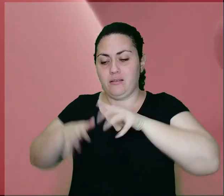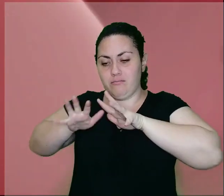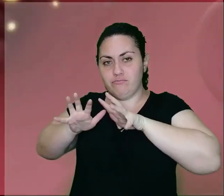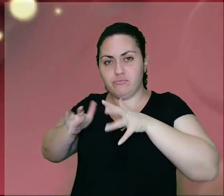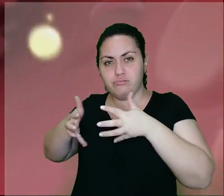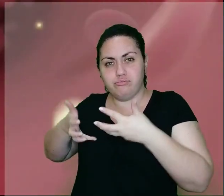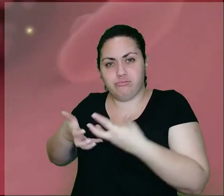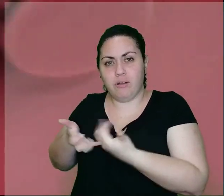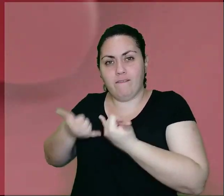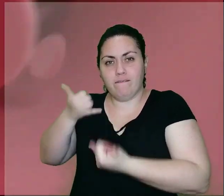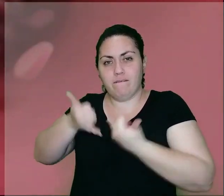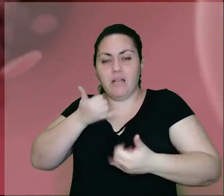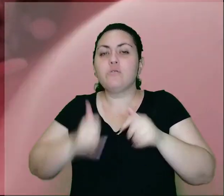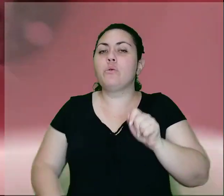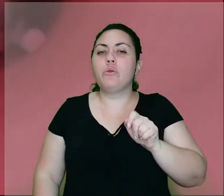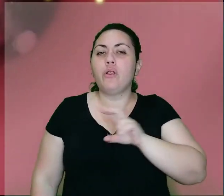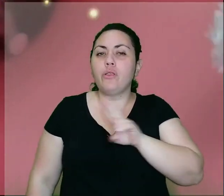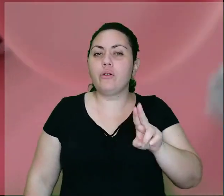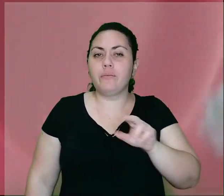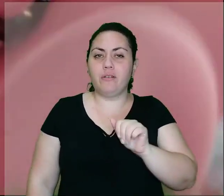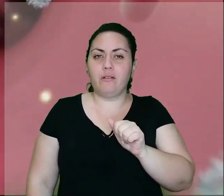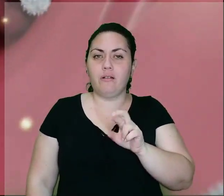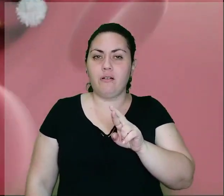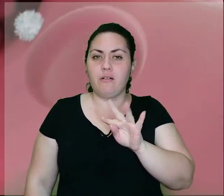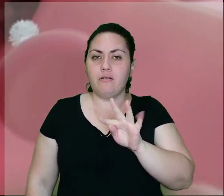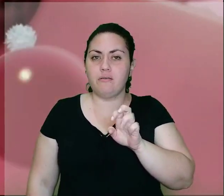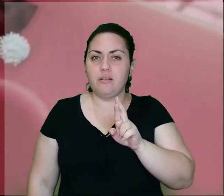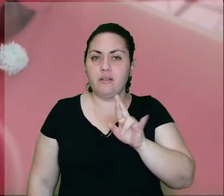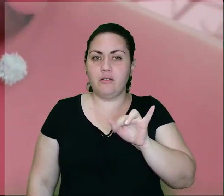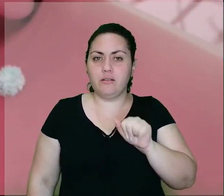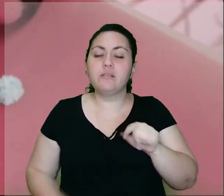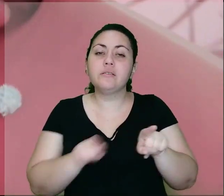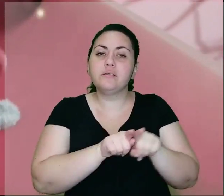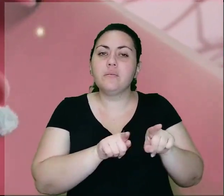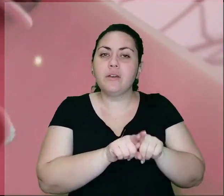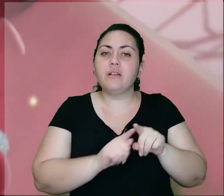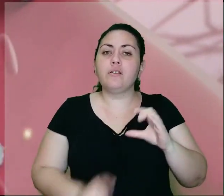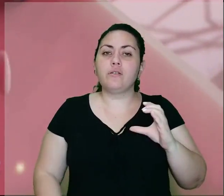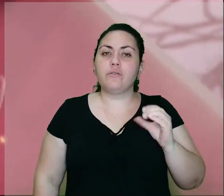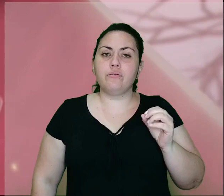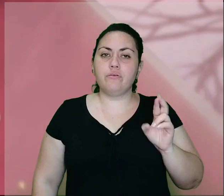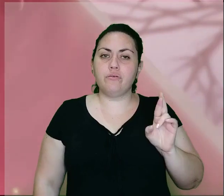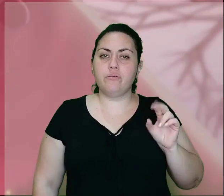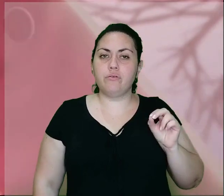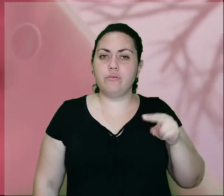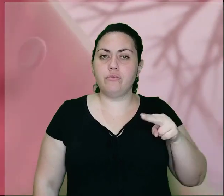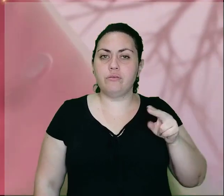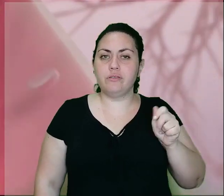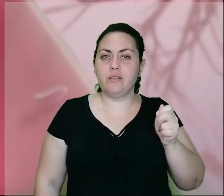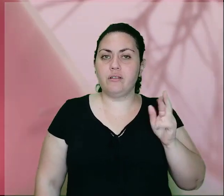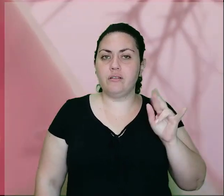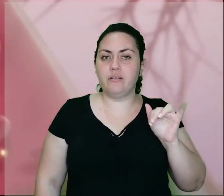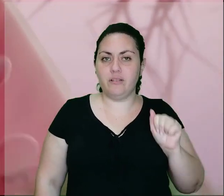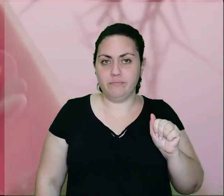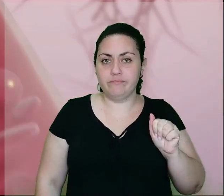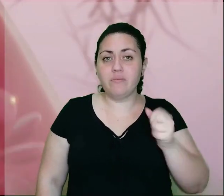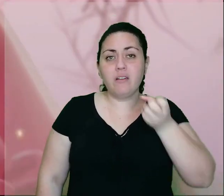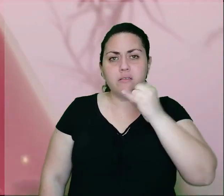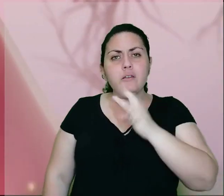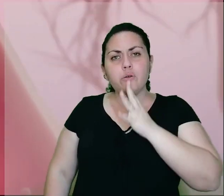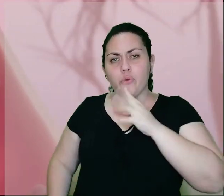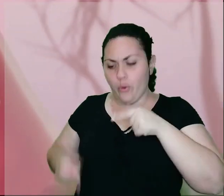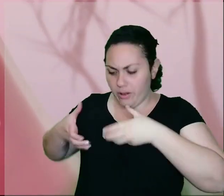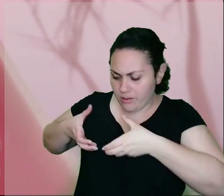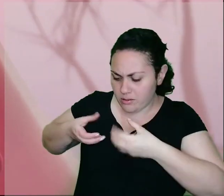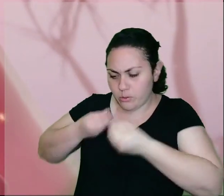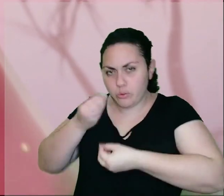vasos sanguíneos do coração são as artérias e as veias coronárias. O conhecimento da sua anatomia